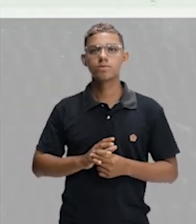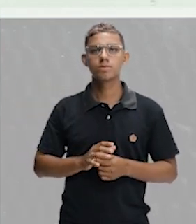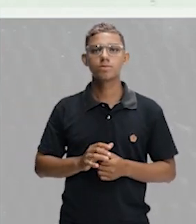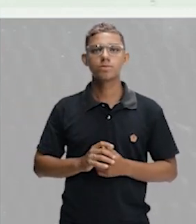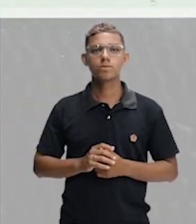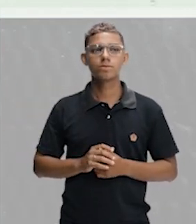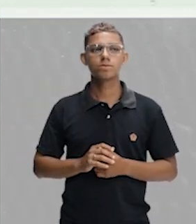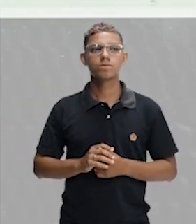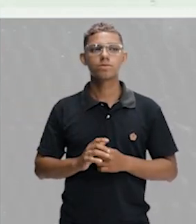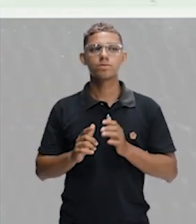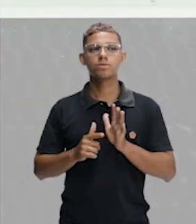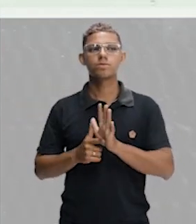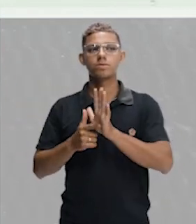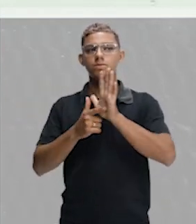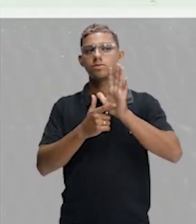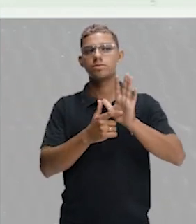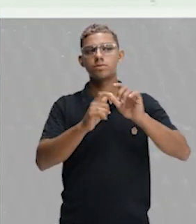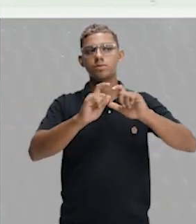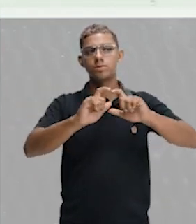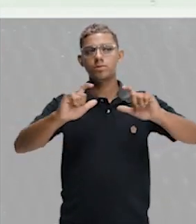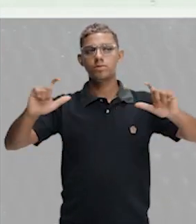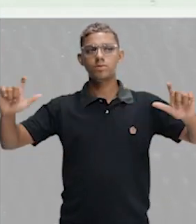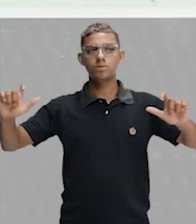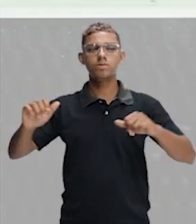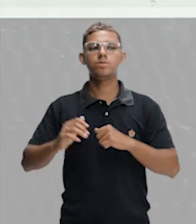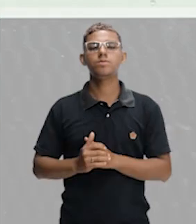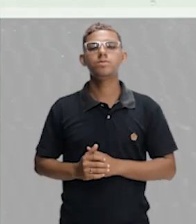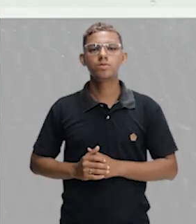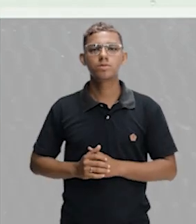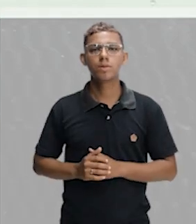se apresenta dessa forma aqui né